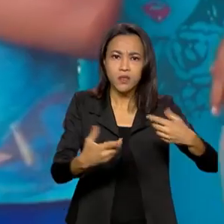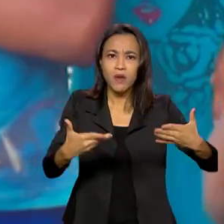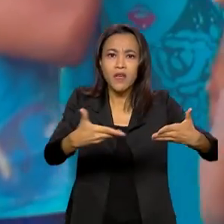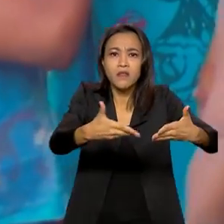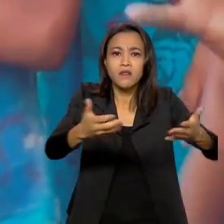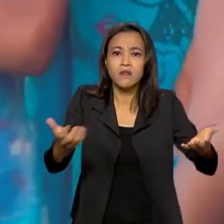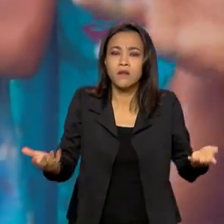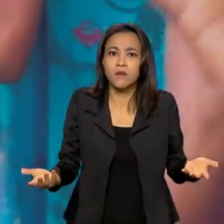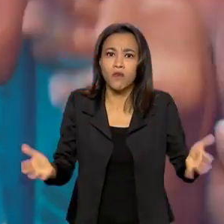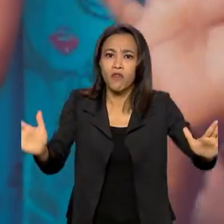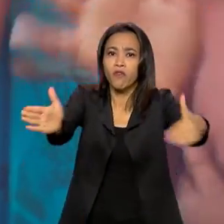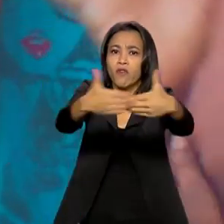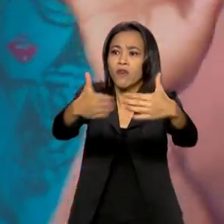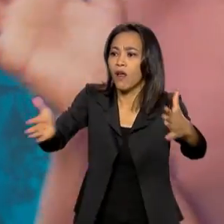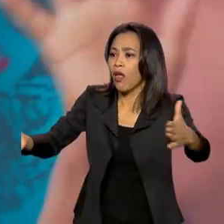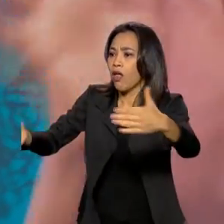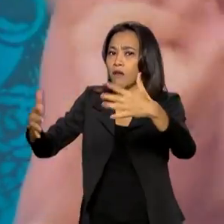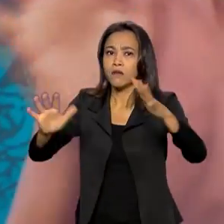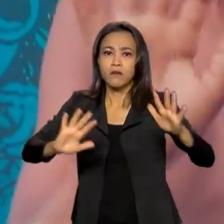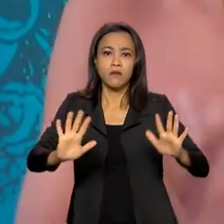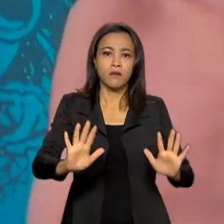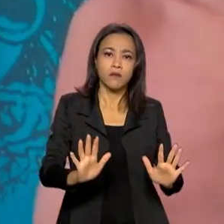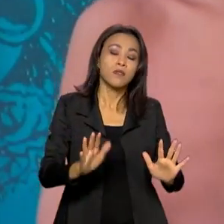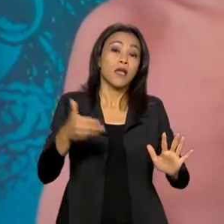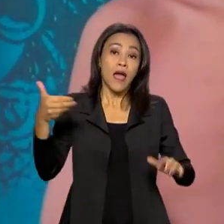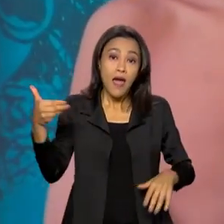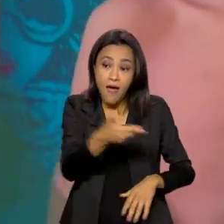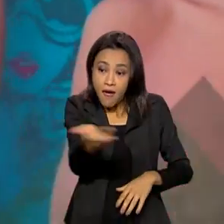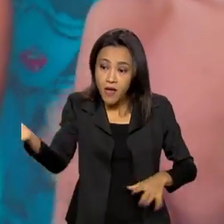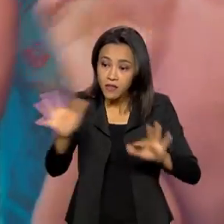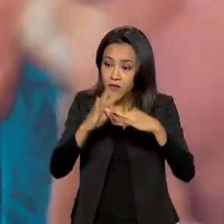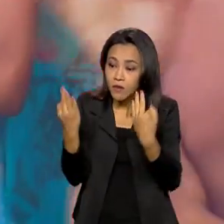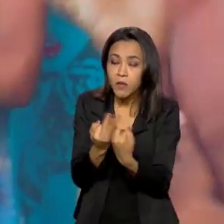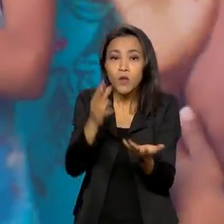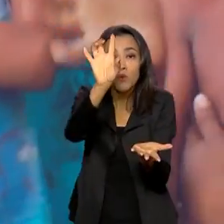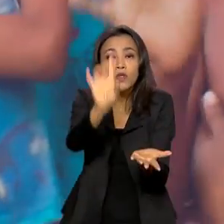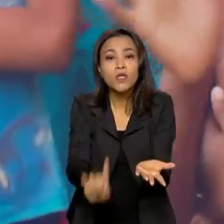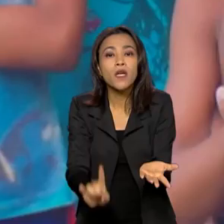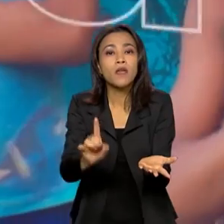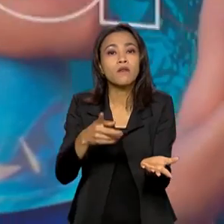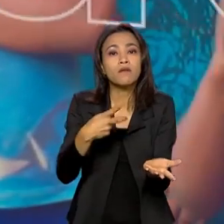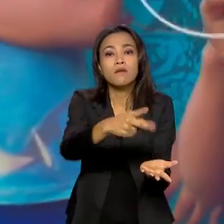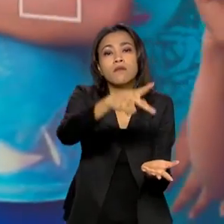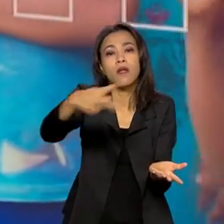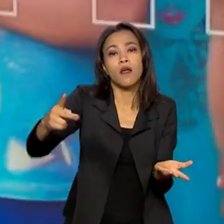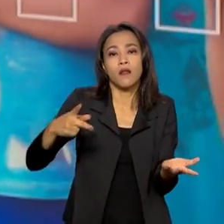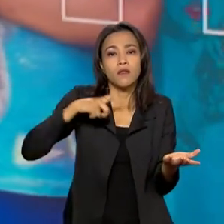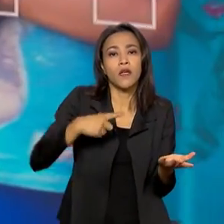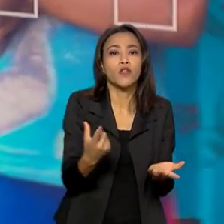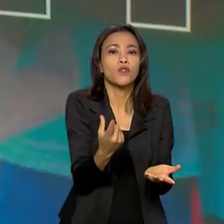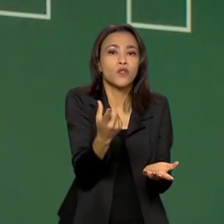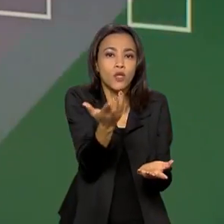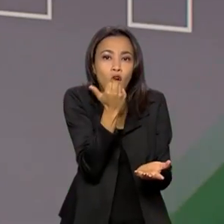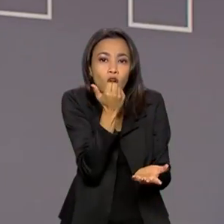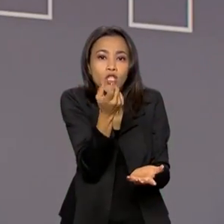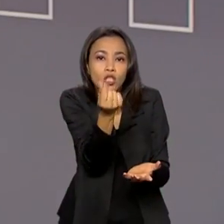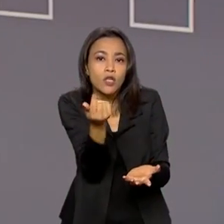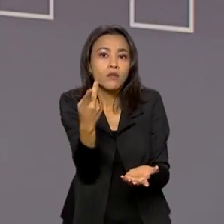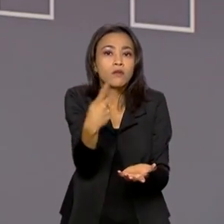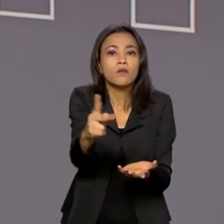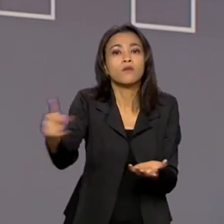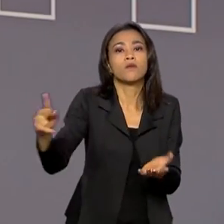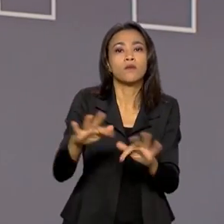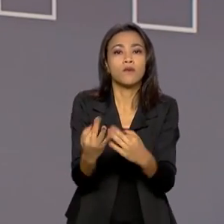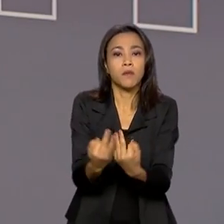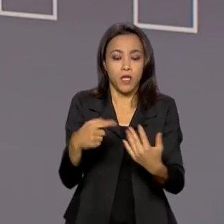indiscriminada né cando essas famílias só negando o direito de trazer o sustento para paraa sua casa e ao mesmo tempo nós não